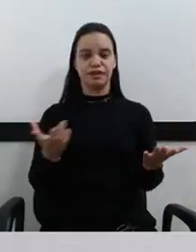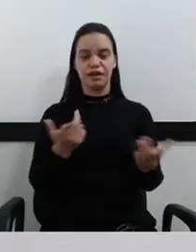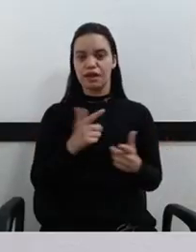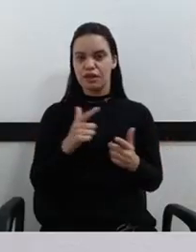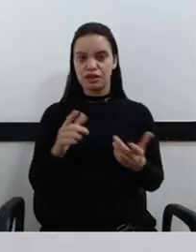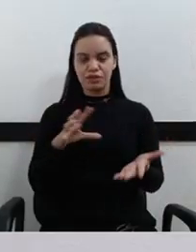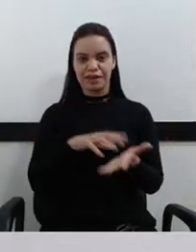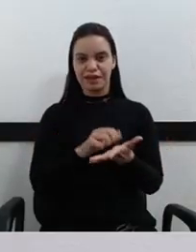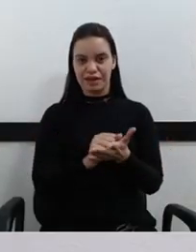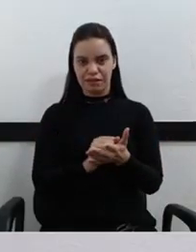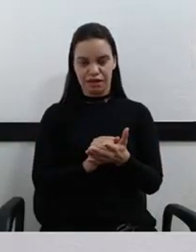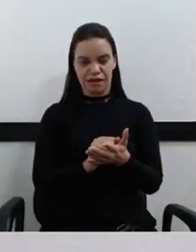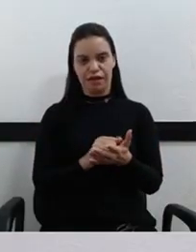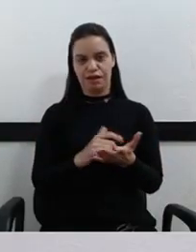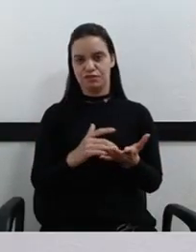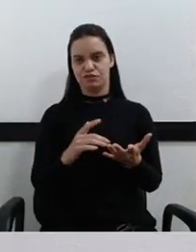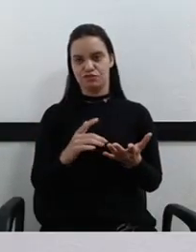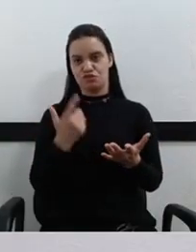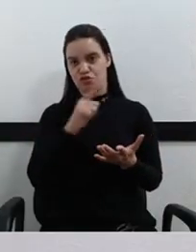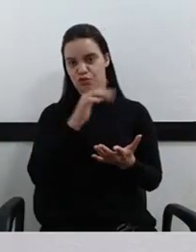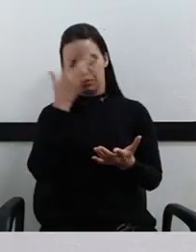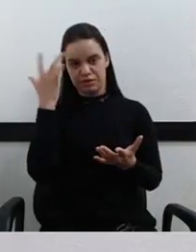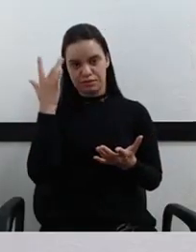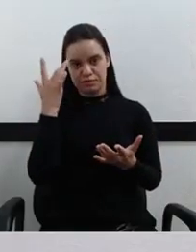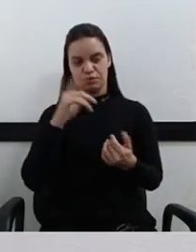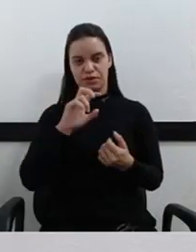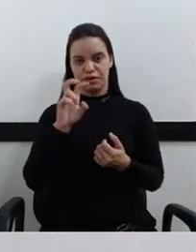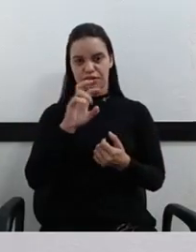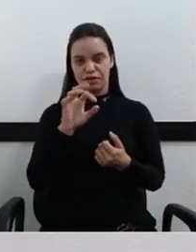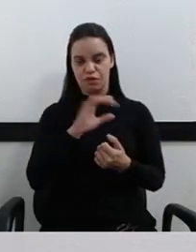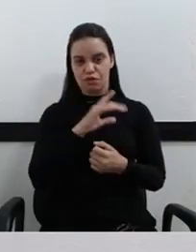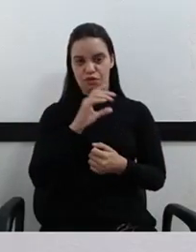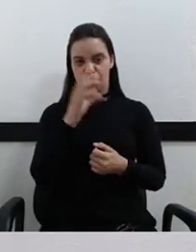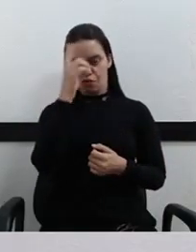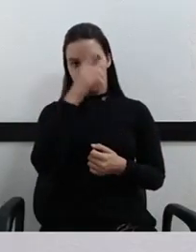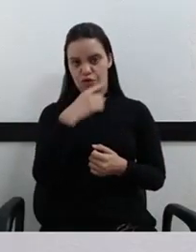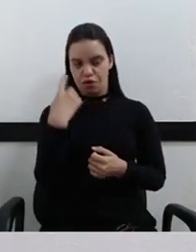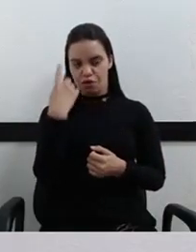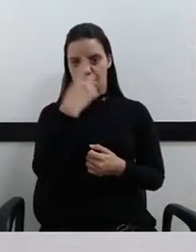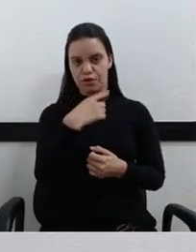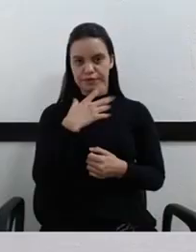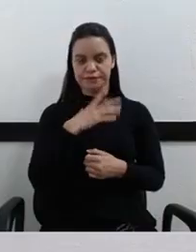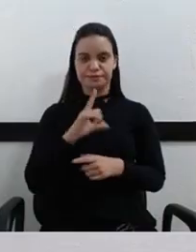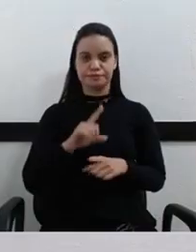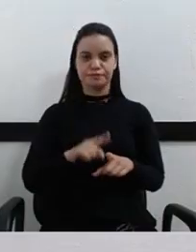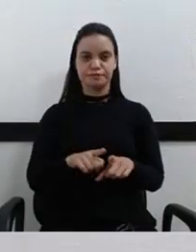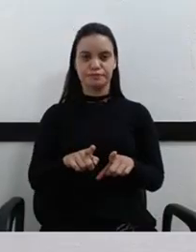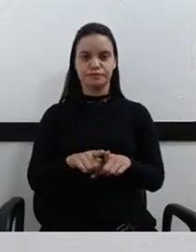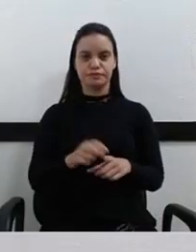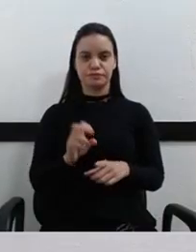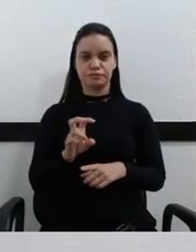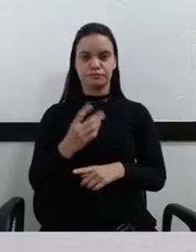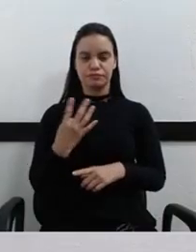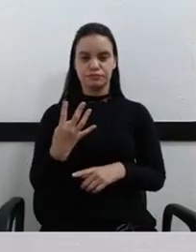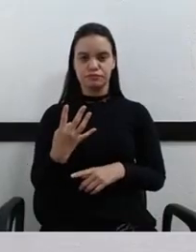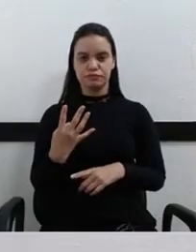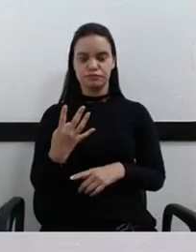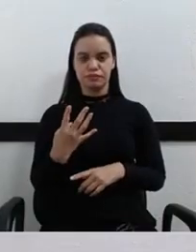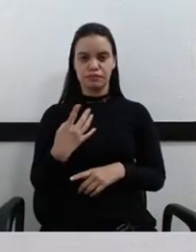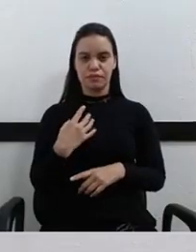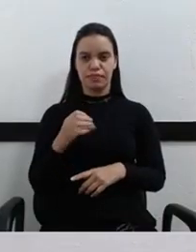mais inscritos e diante da ausência de exigência de 5 anos para integrar o núcleo especializado, por força do artigo 54 da